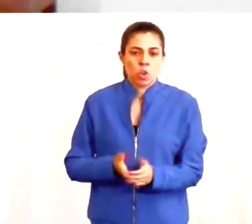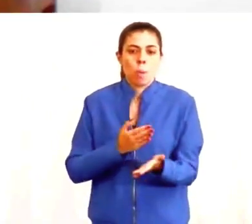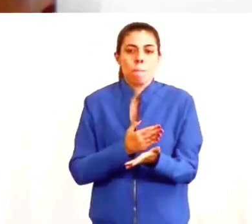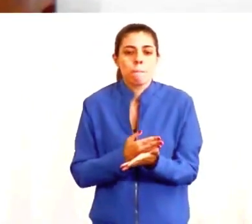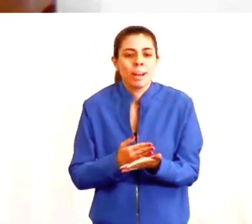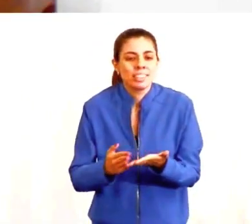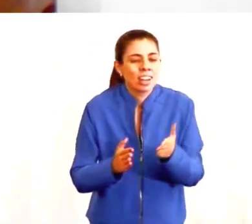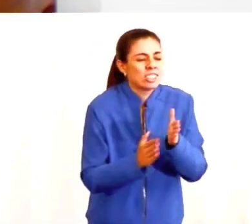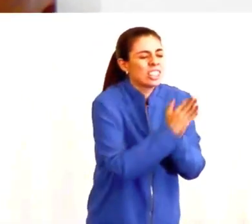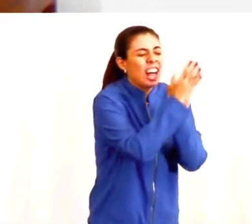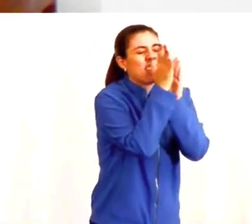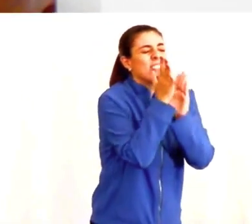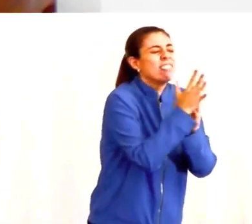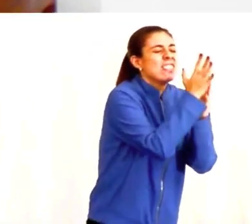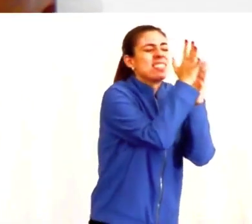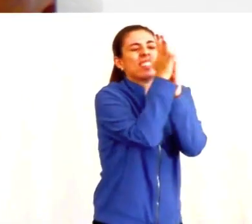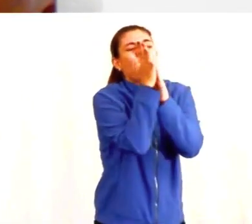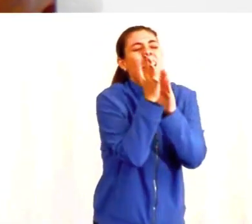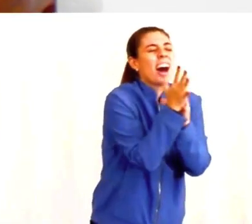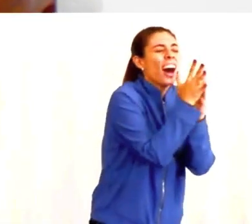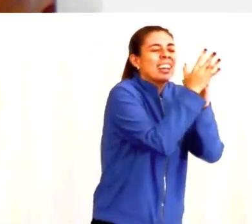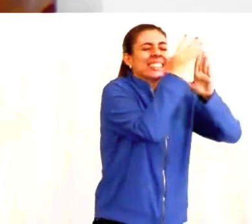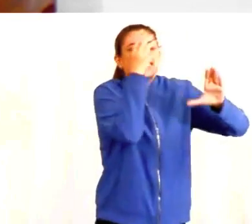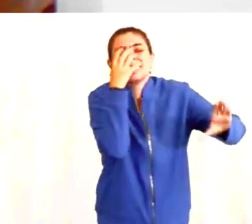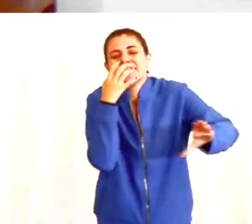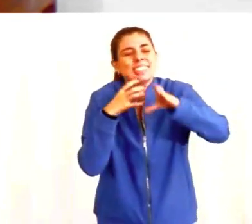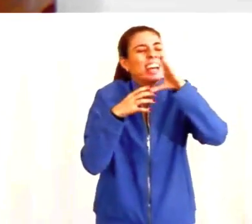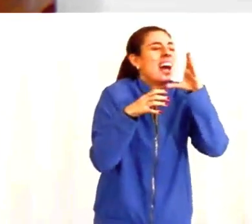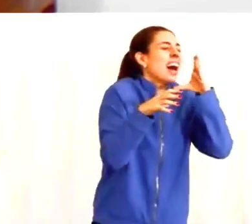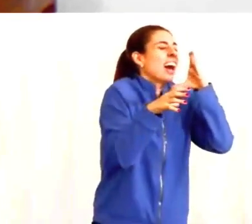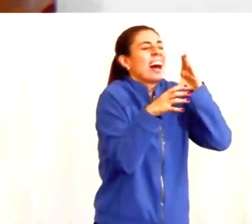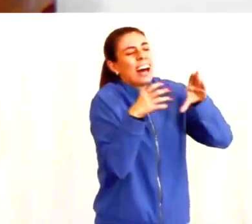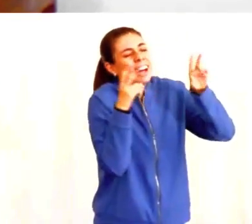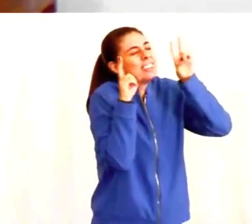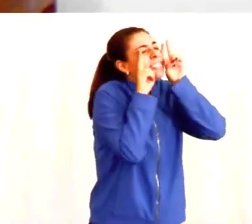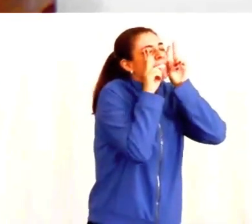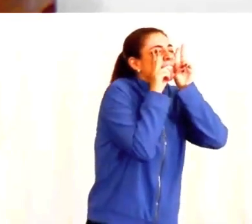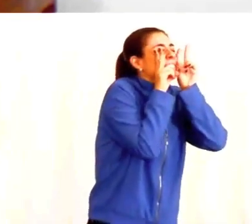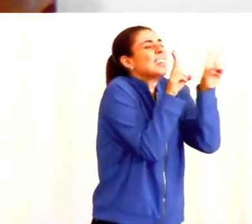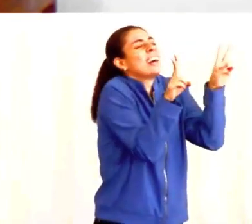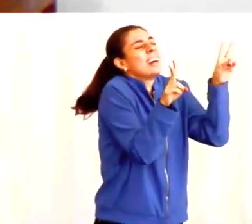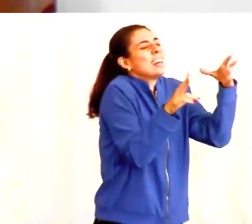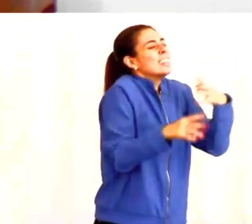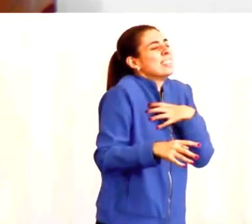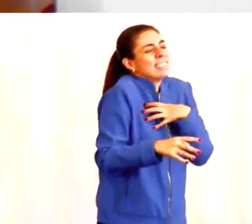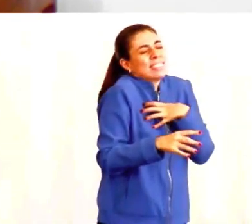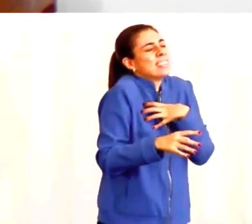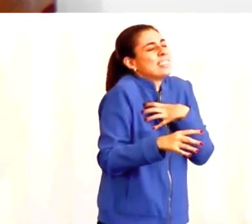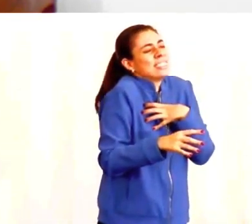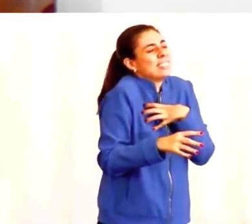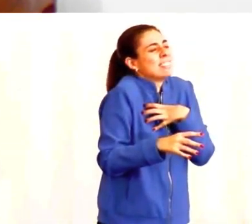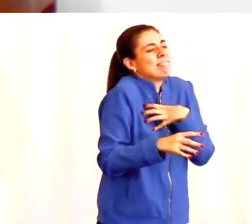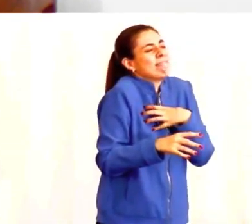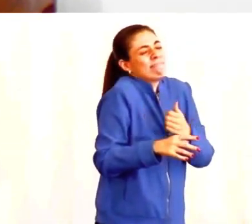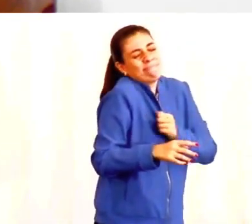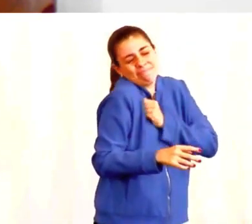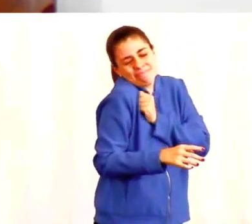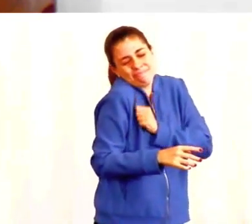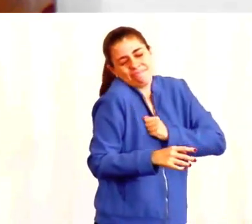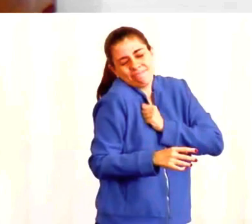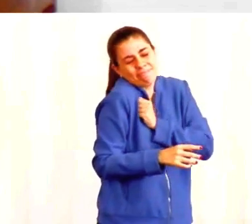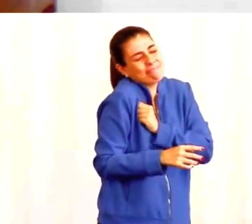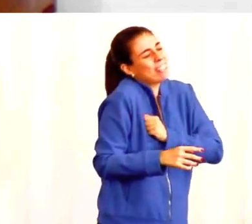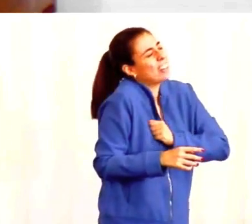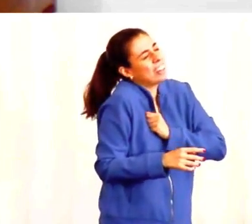mais perfeito, depois da contemplação mais intensa, depois do gosto de ficar na